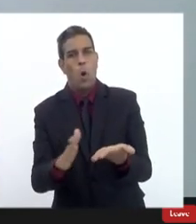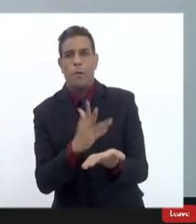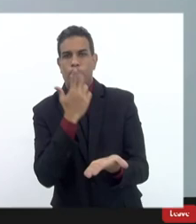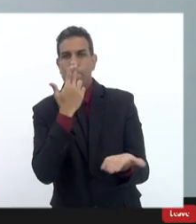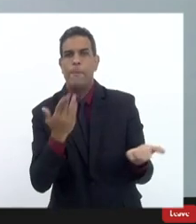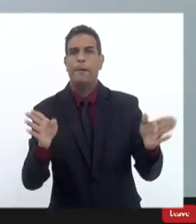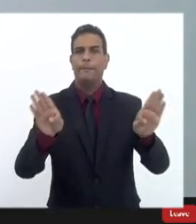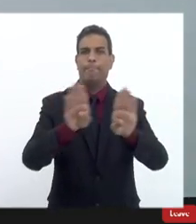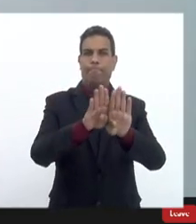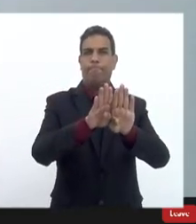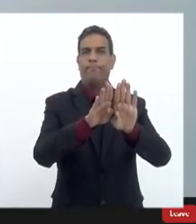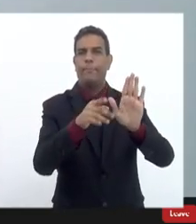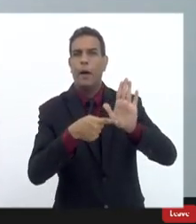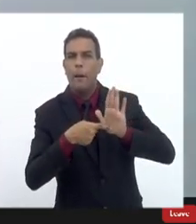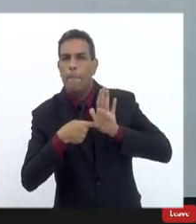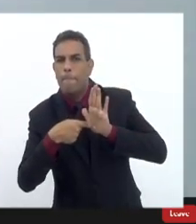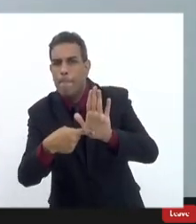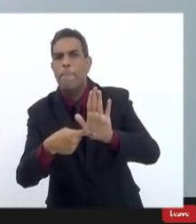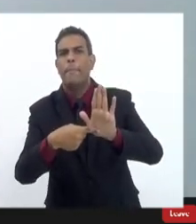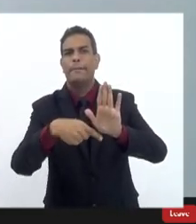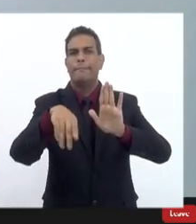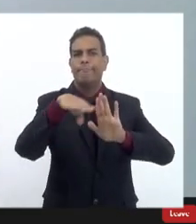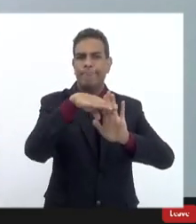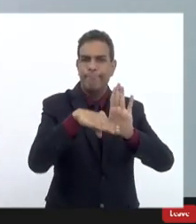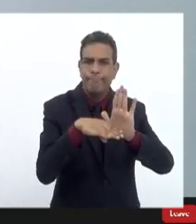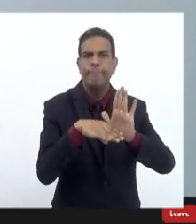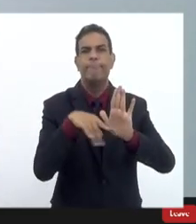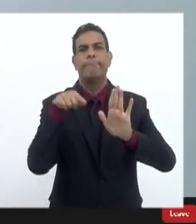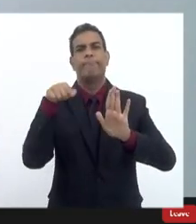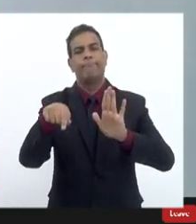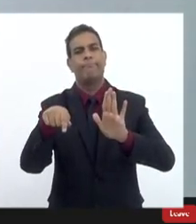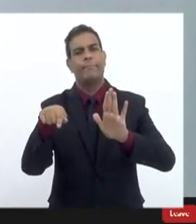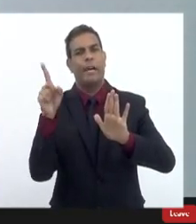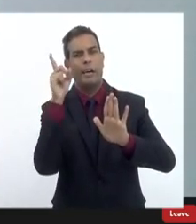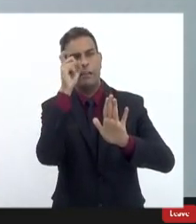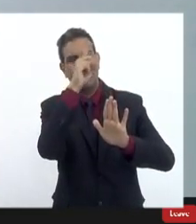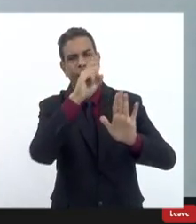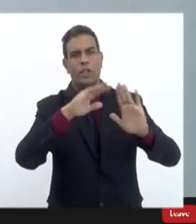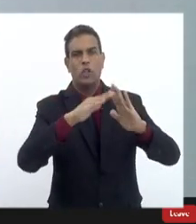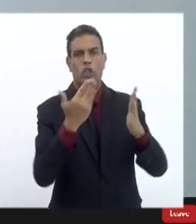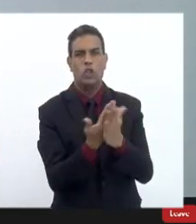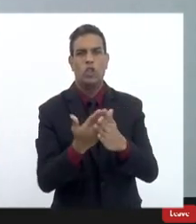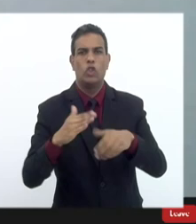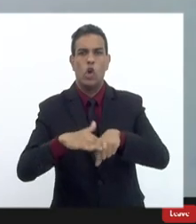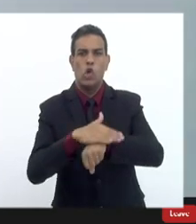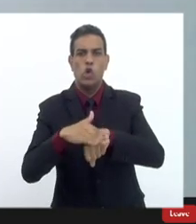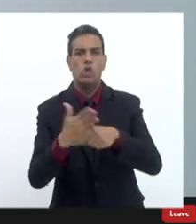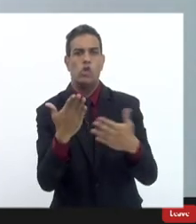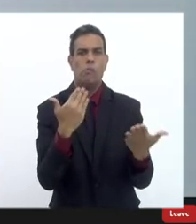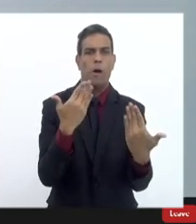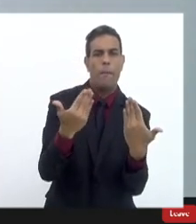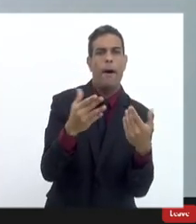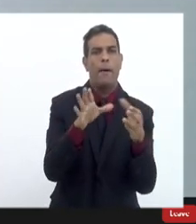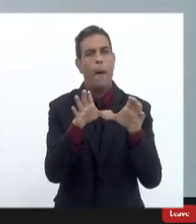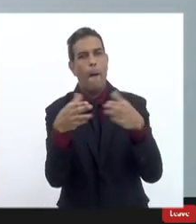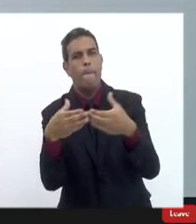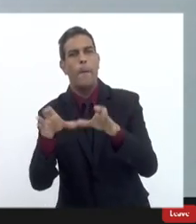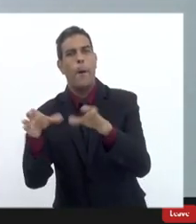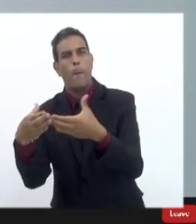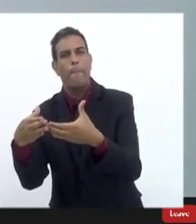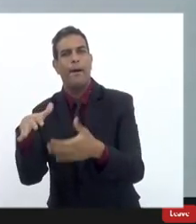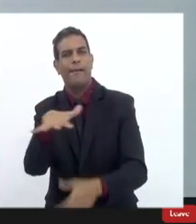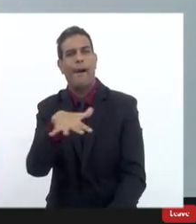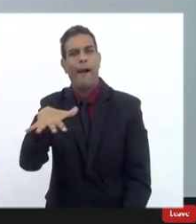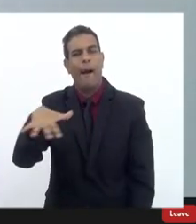também apresentamos aos secretários malefícios desse impedimento nas passagens em escolas, né? Para conversar com os estudantes, conversar com a equipe